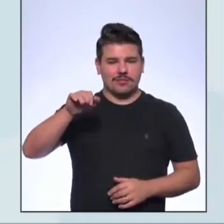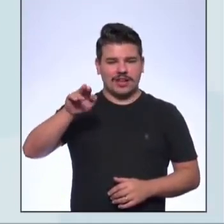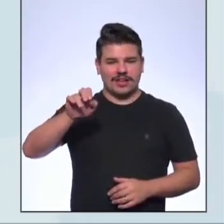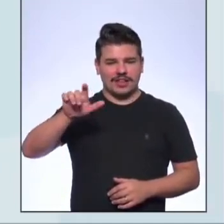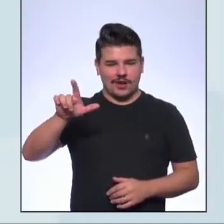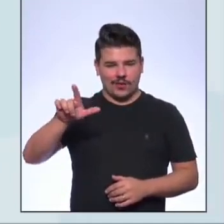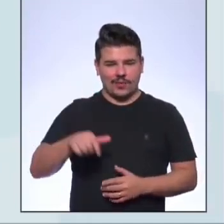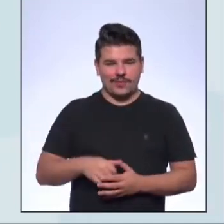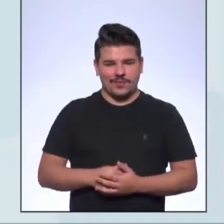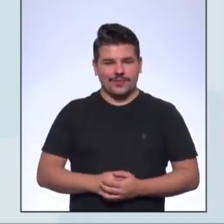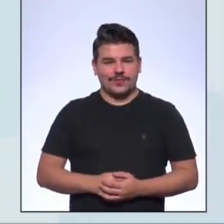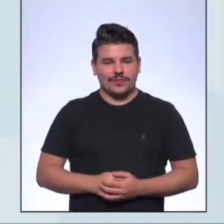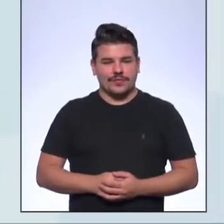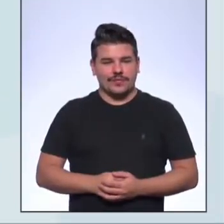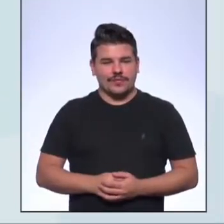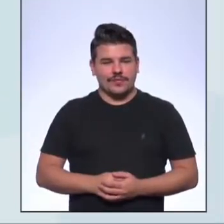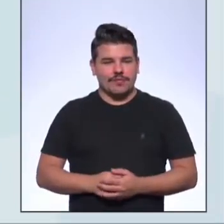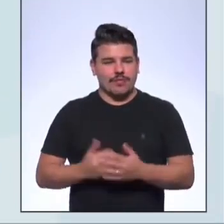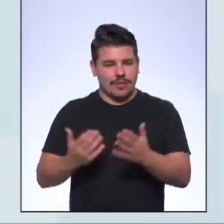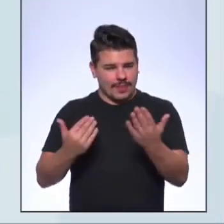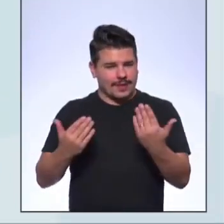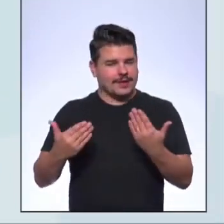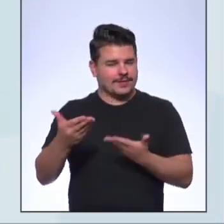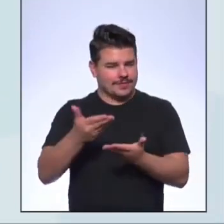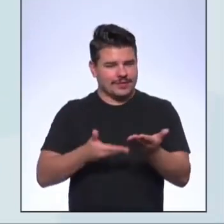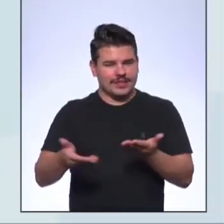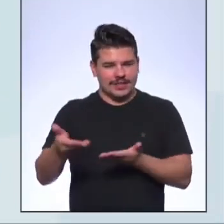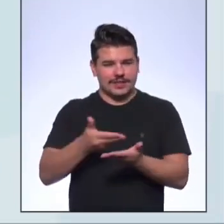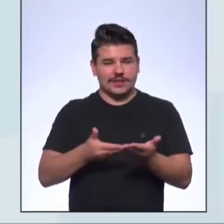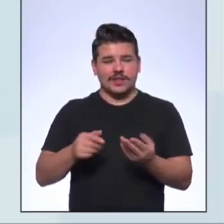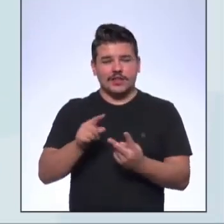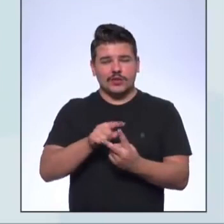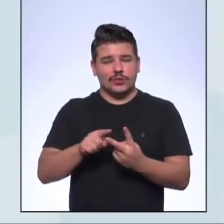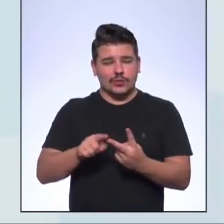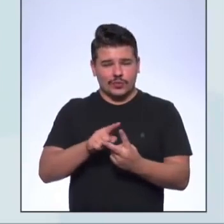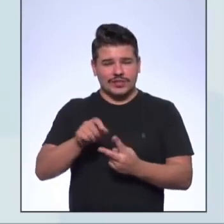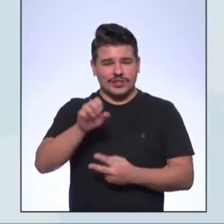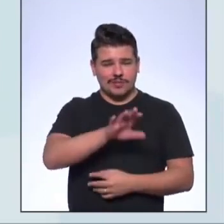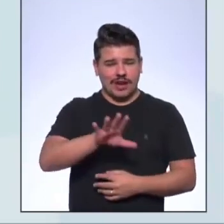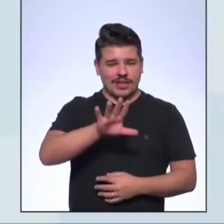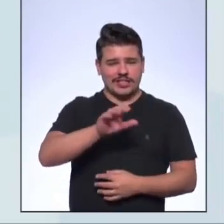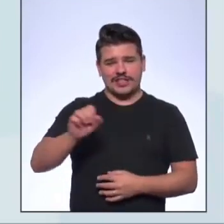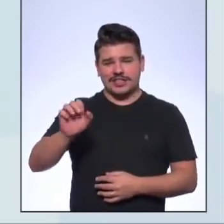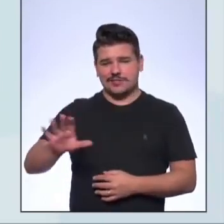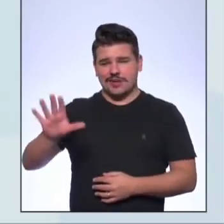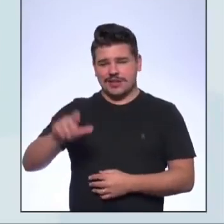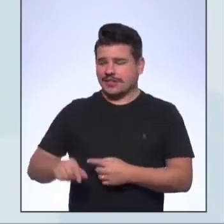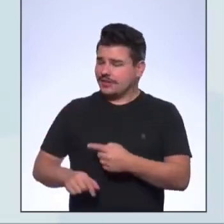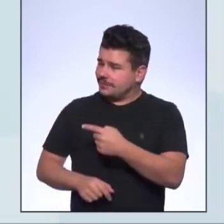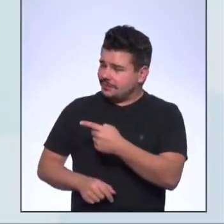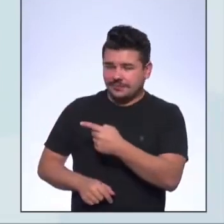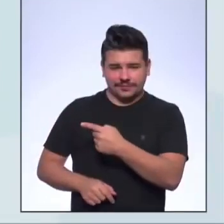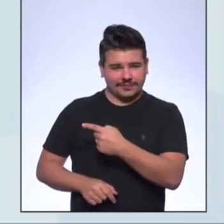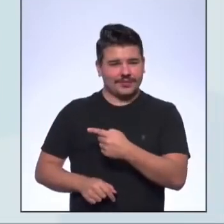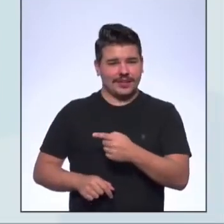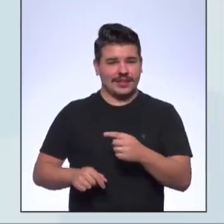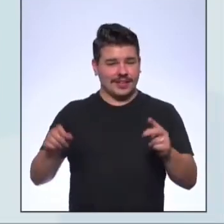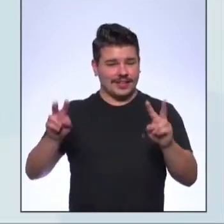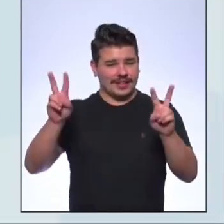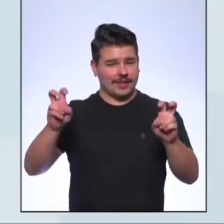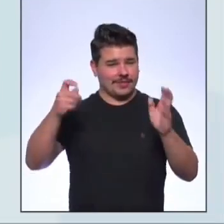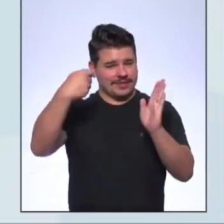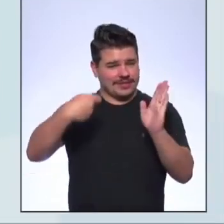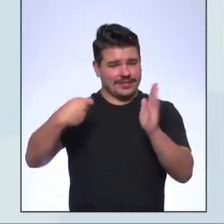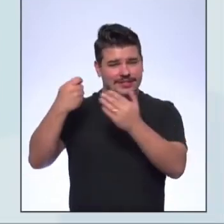Então, vamos começar com uma interação aí. A gente tem duas imagens aqui com dois dizeres. Então, a primeira é com